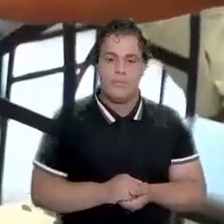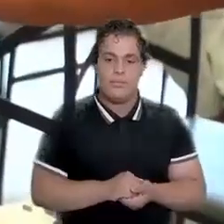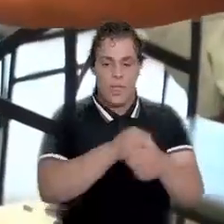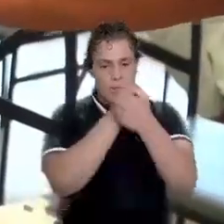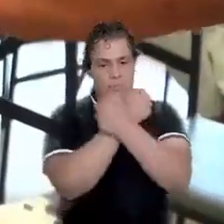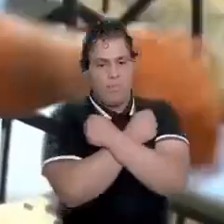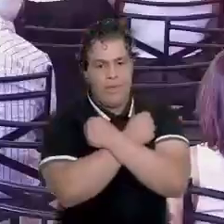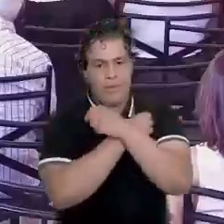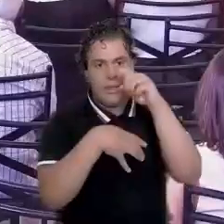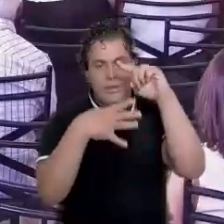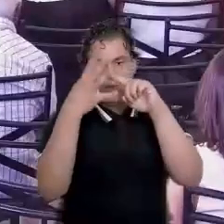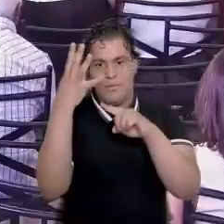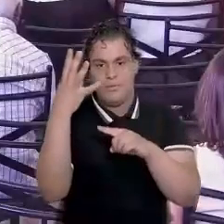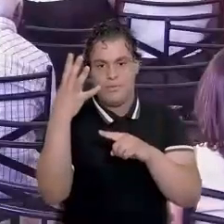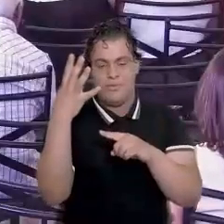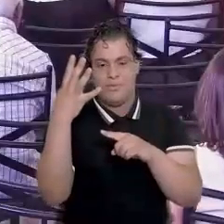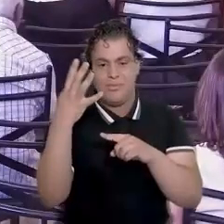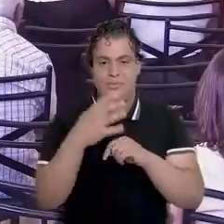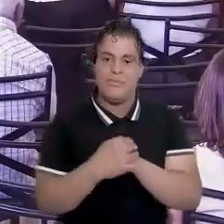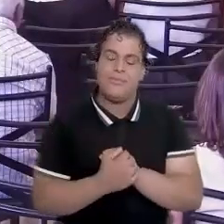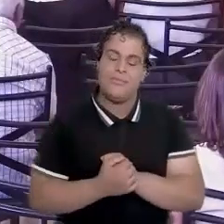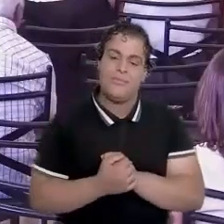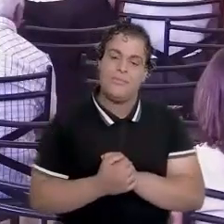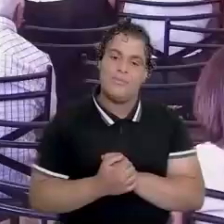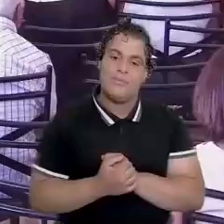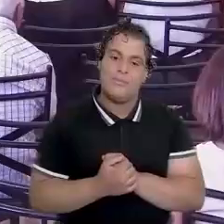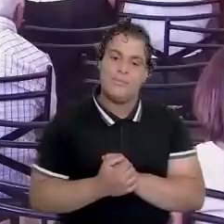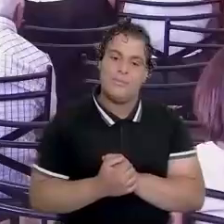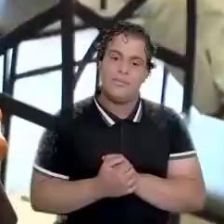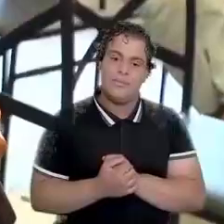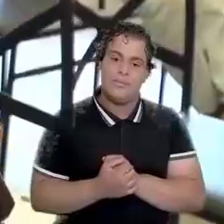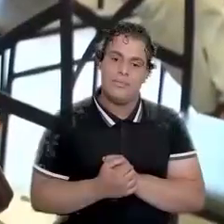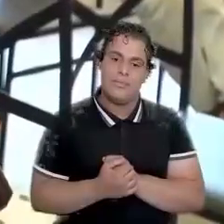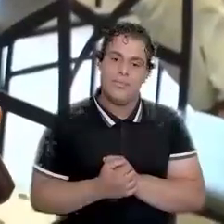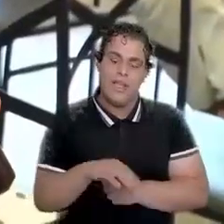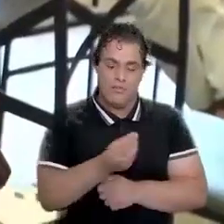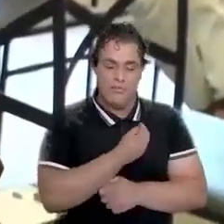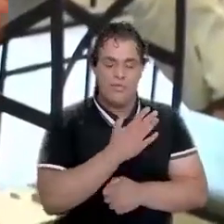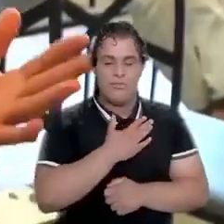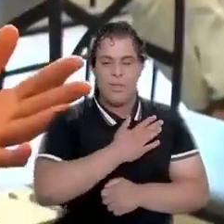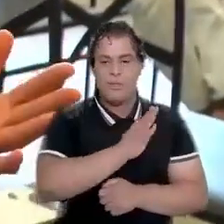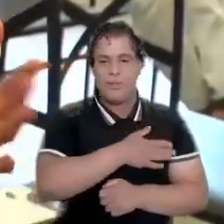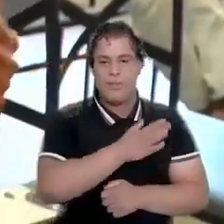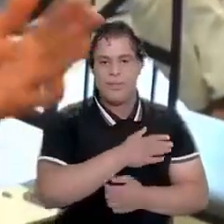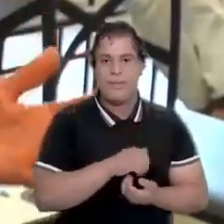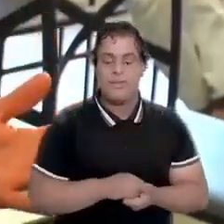essas 4 que estão ali e, como se diz, moram no meu coração. Né?